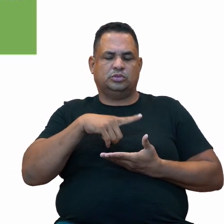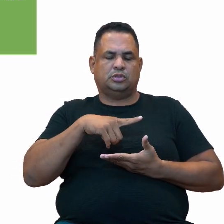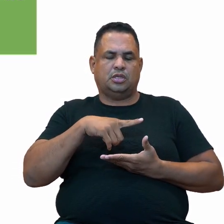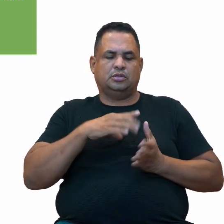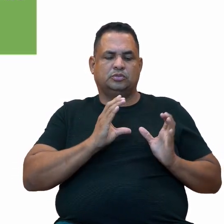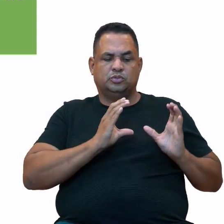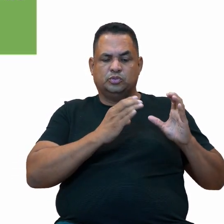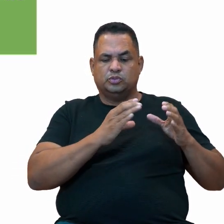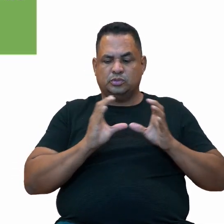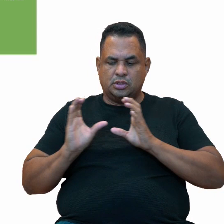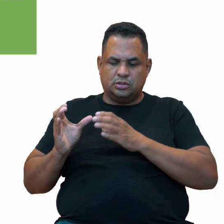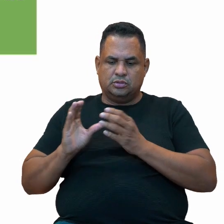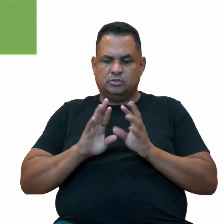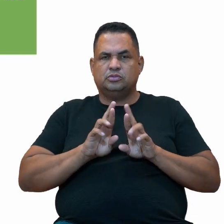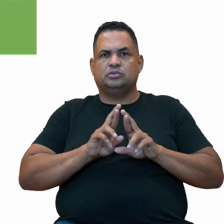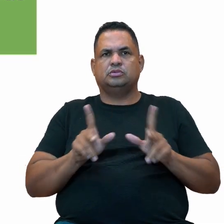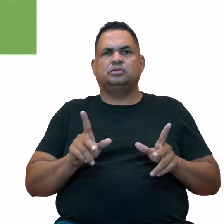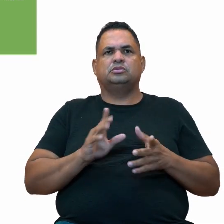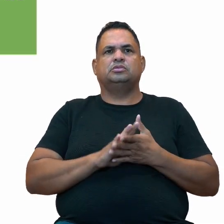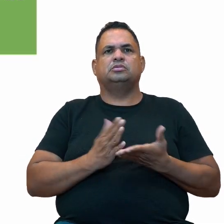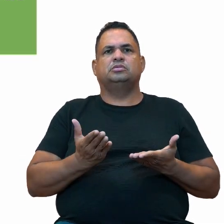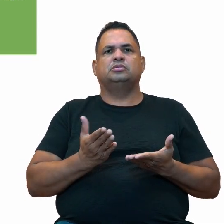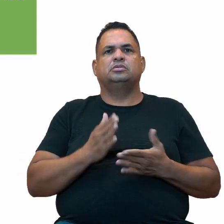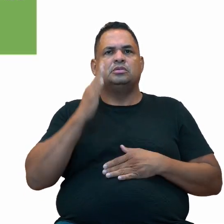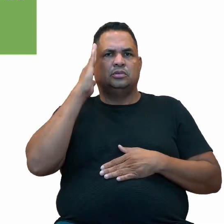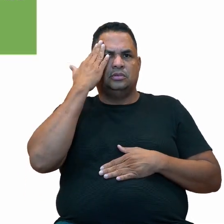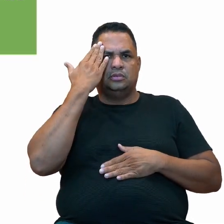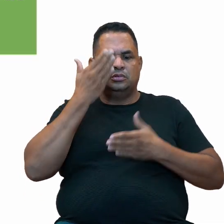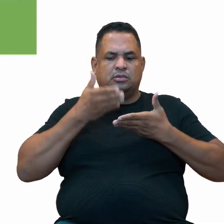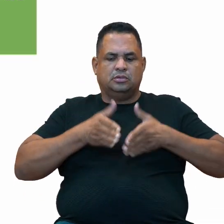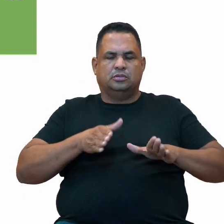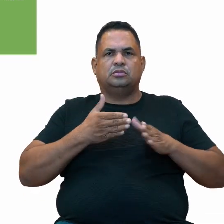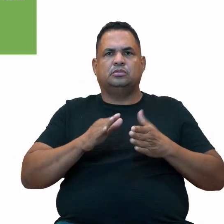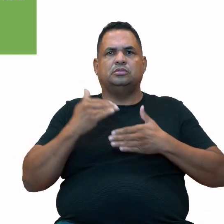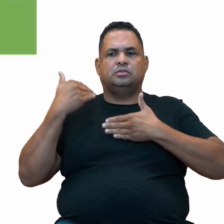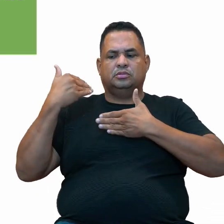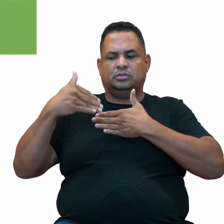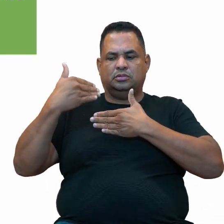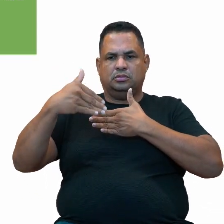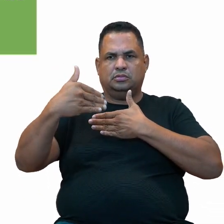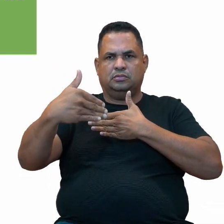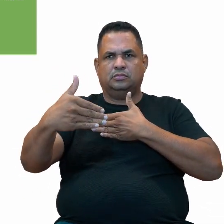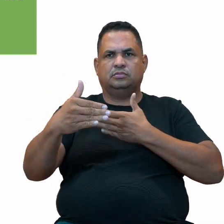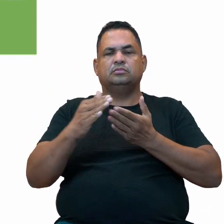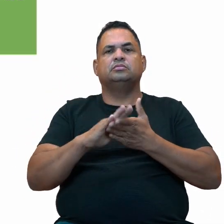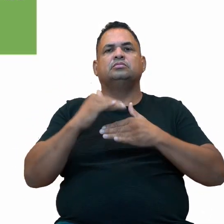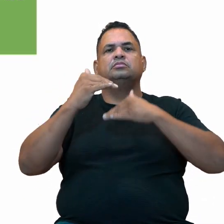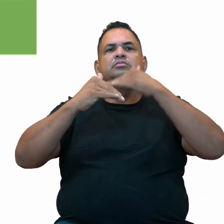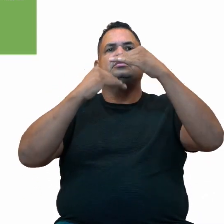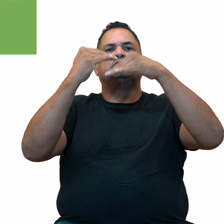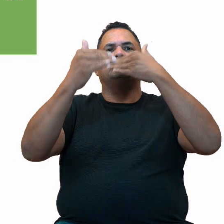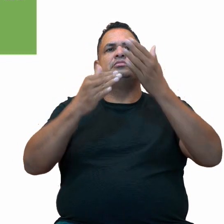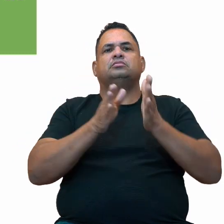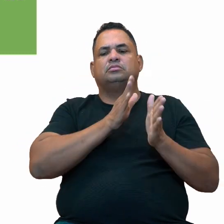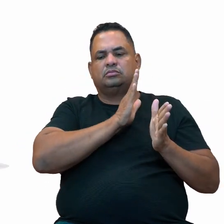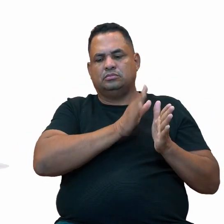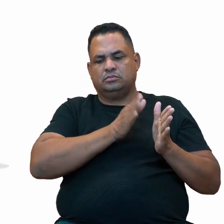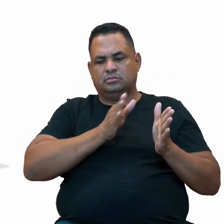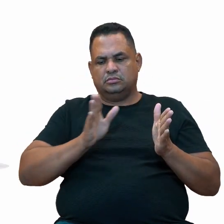entender a reprodução humana em todas as etapas do seu desenvolvimento, tá bom? Então, essa é a